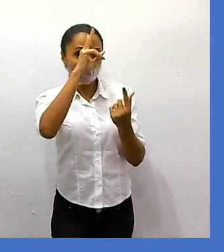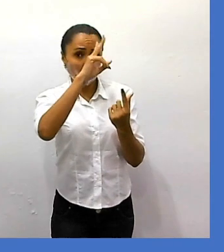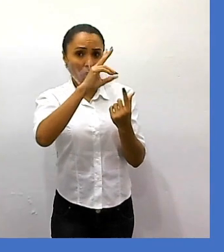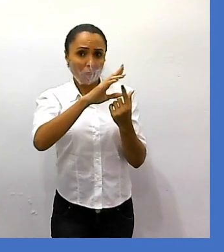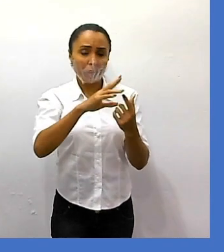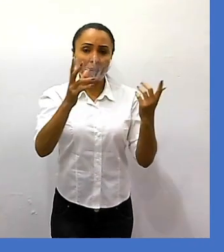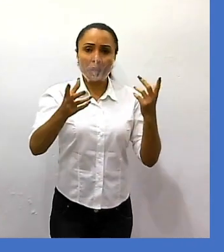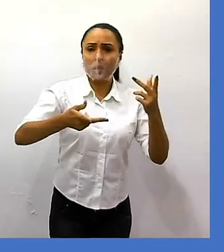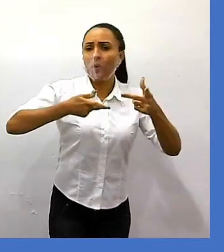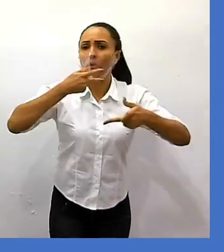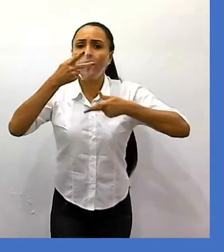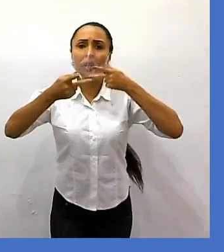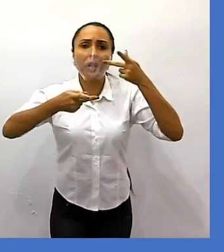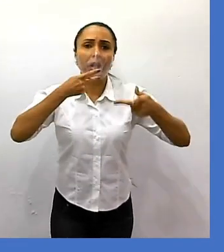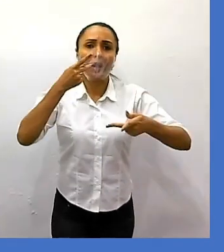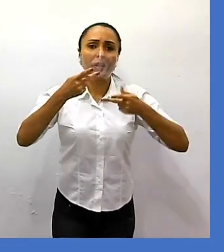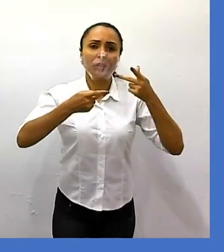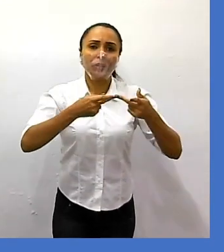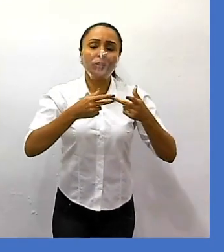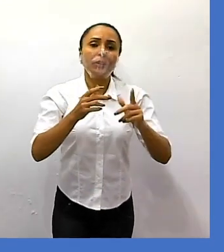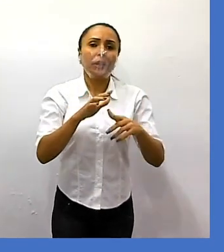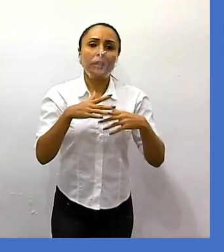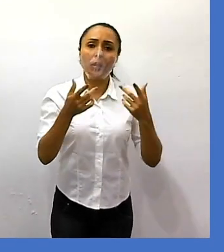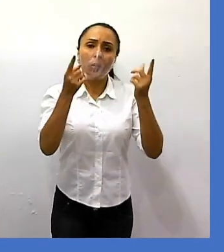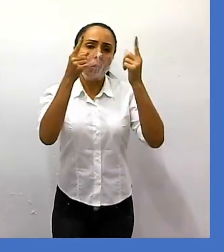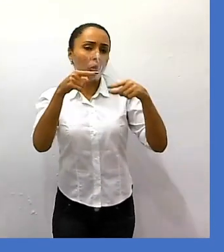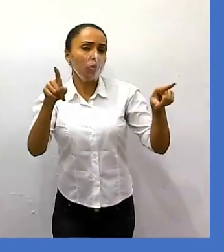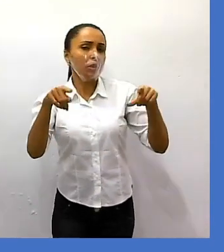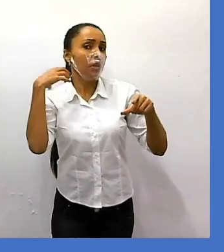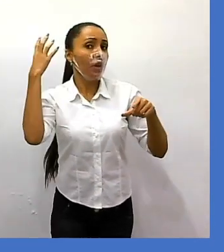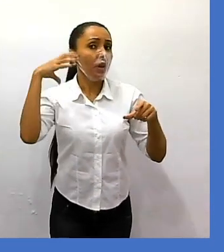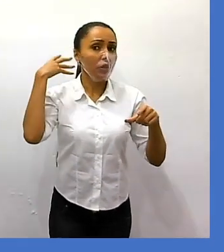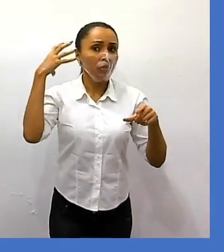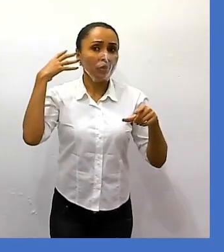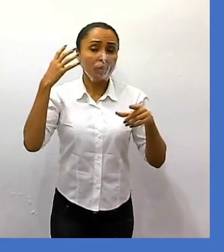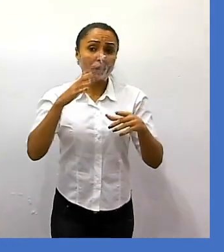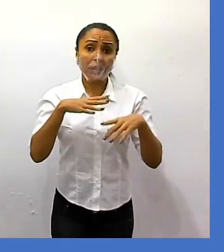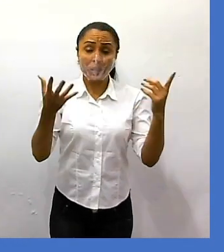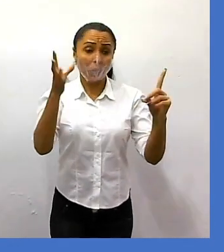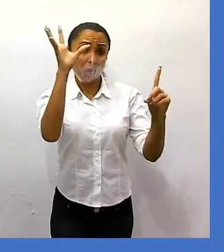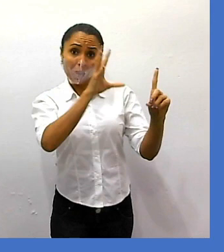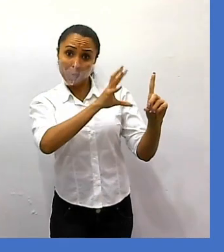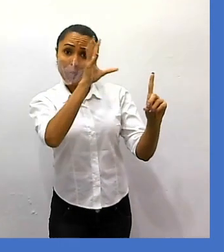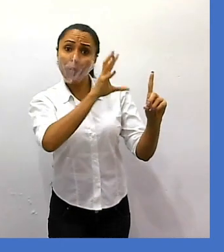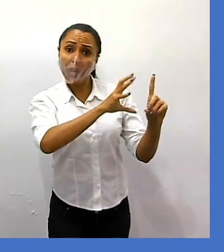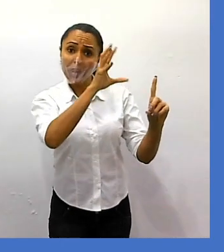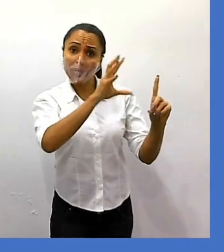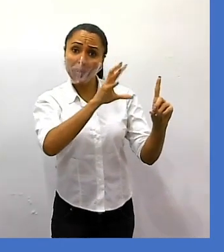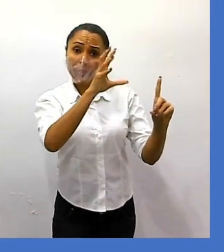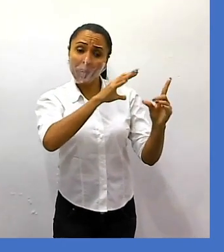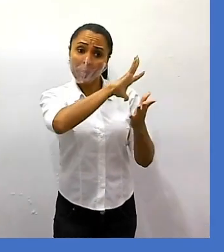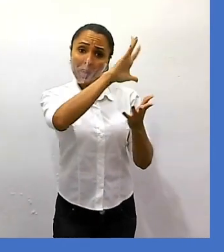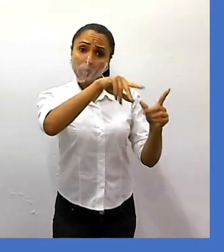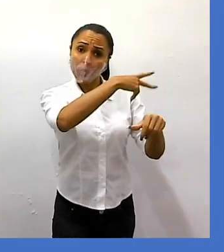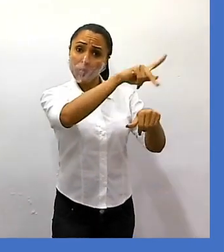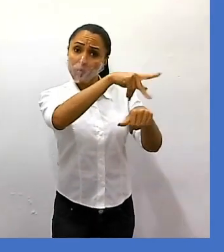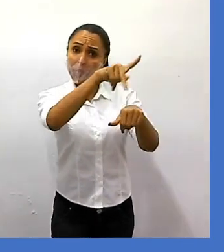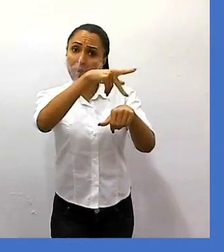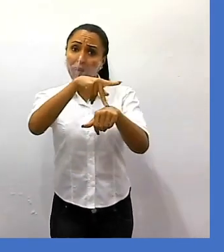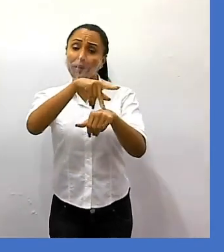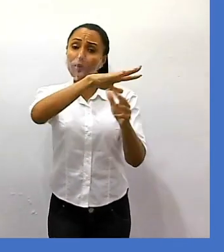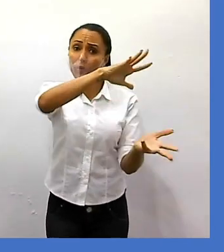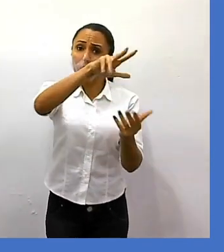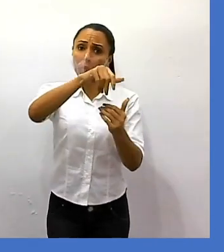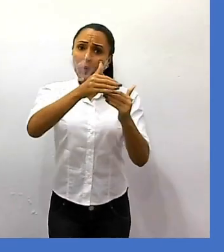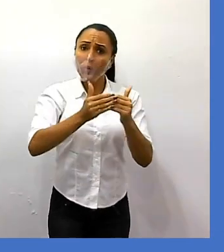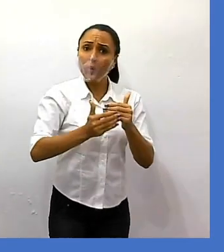como comédias românticas ou musicais, acaba se tornando uma influência para todos os outros países do mundo que começam